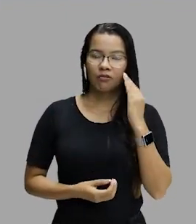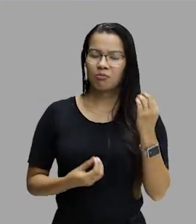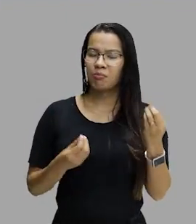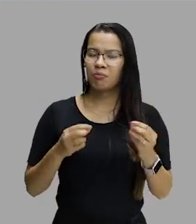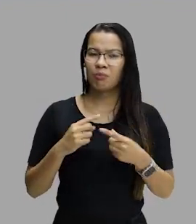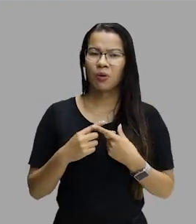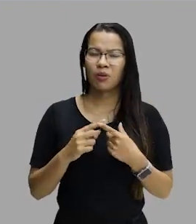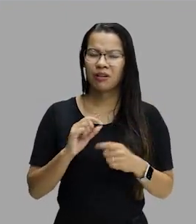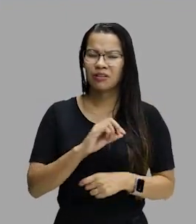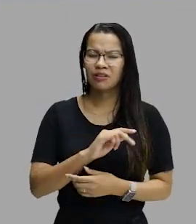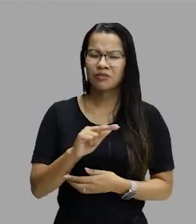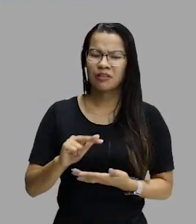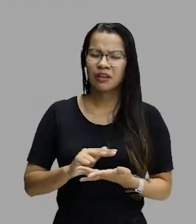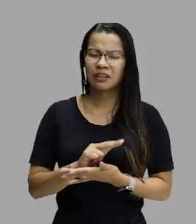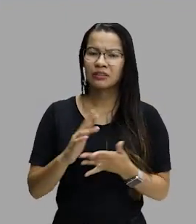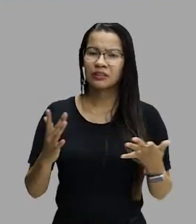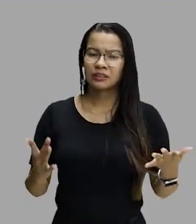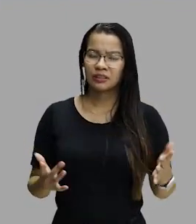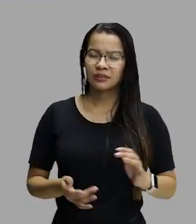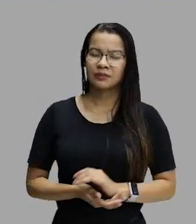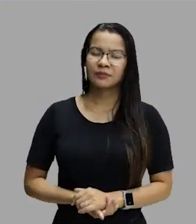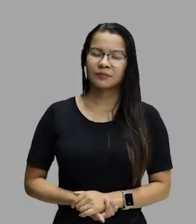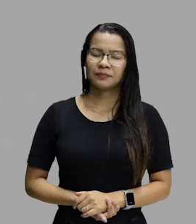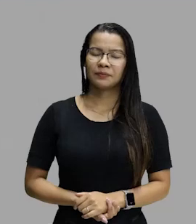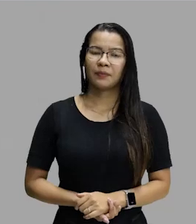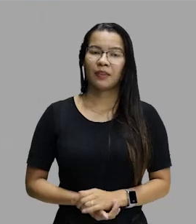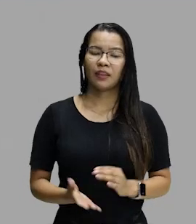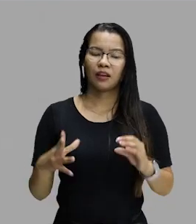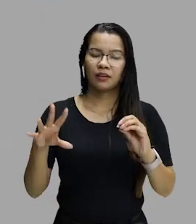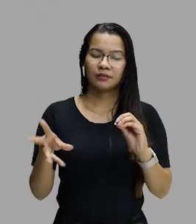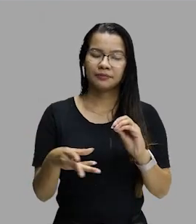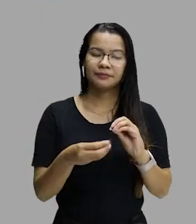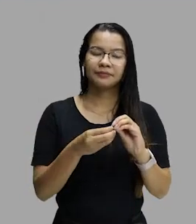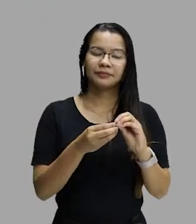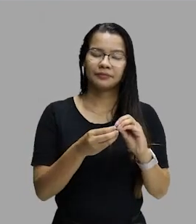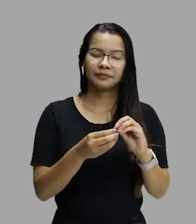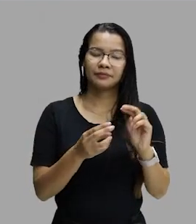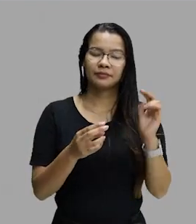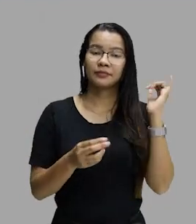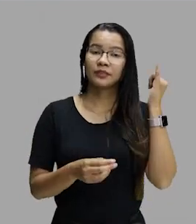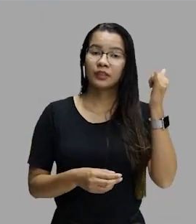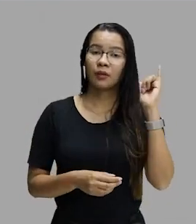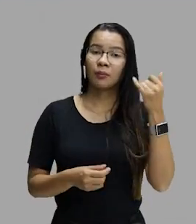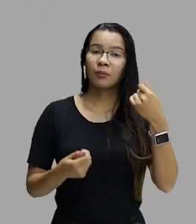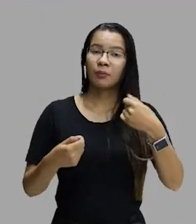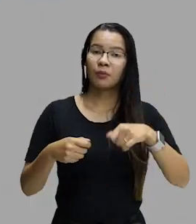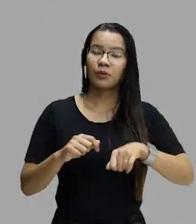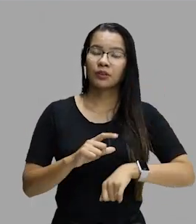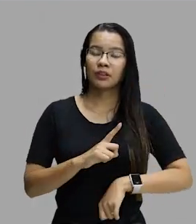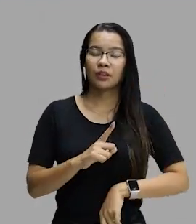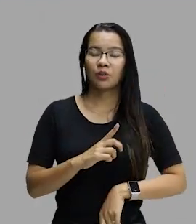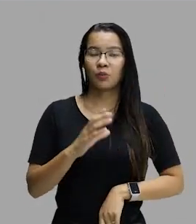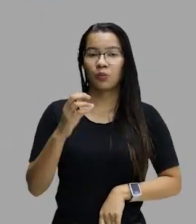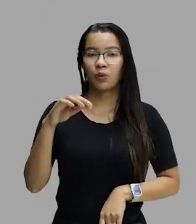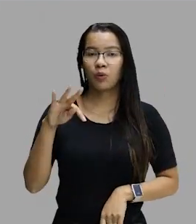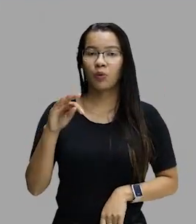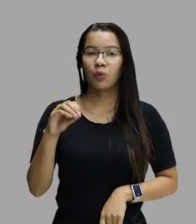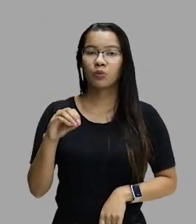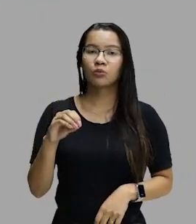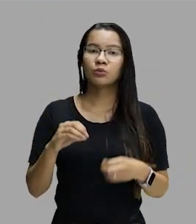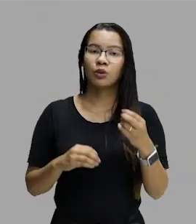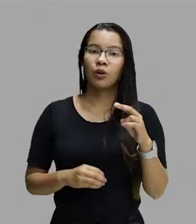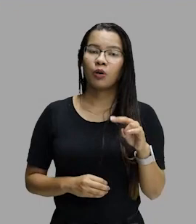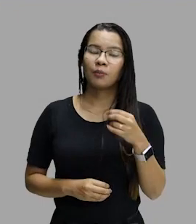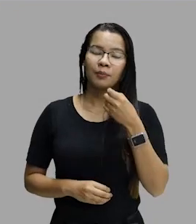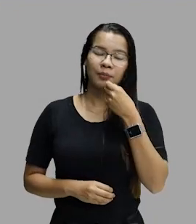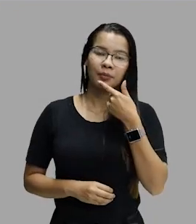formas narrativas? Dentro das narrativas, eu posso ter um conto, eu posso ter uma piada, eu posso